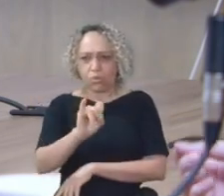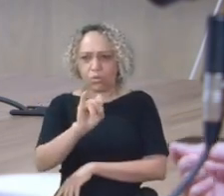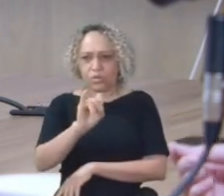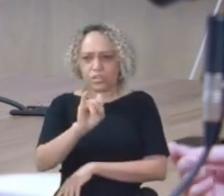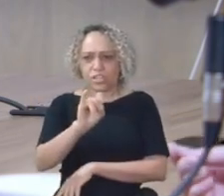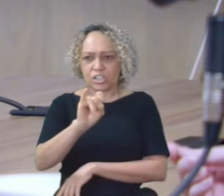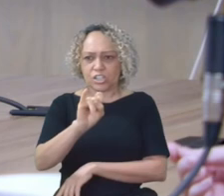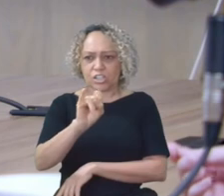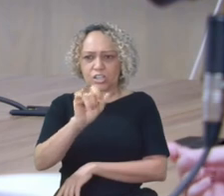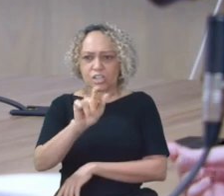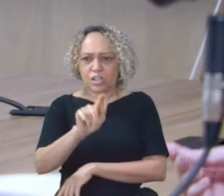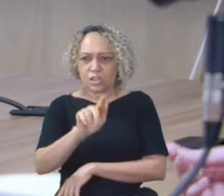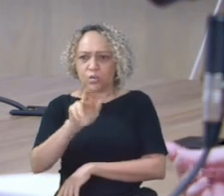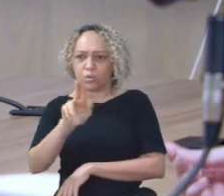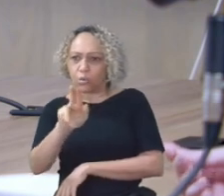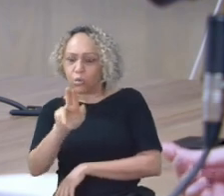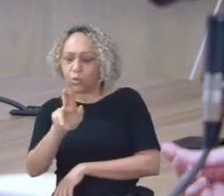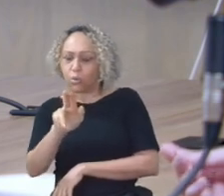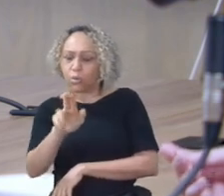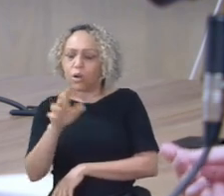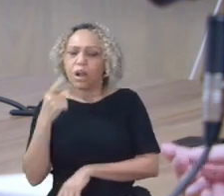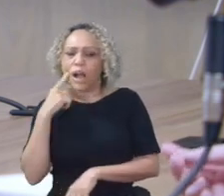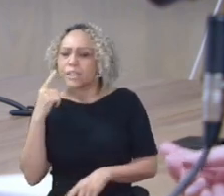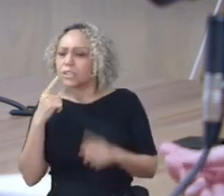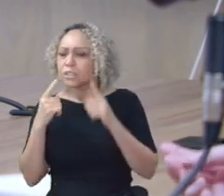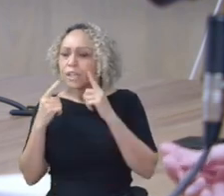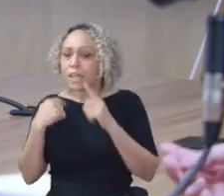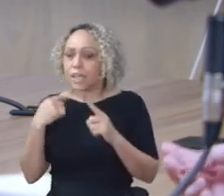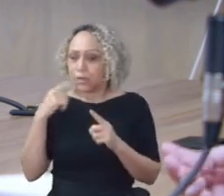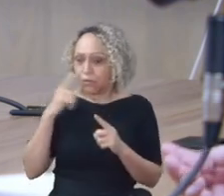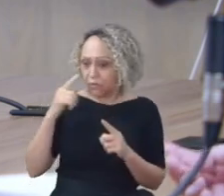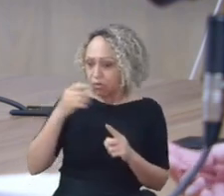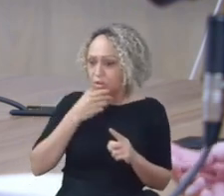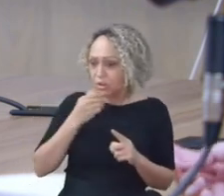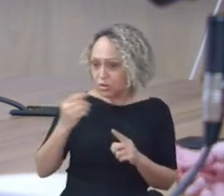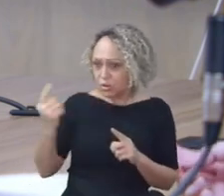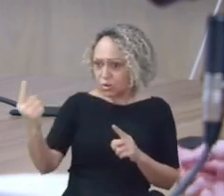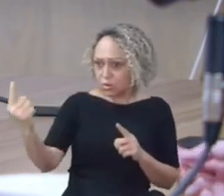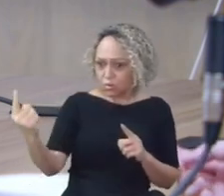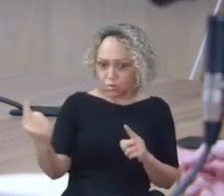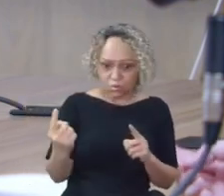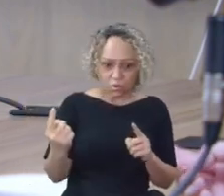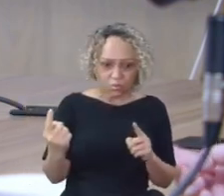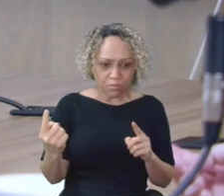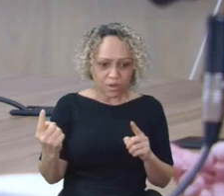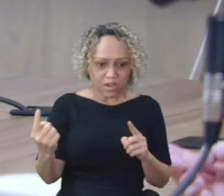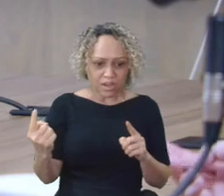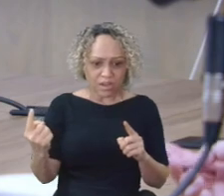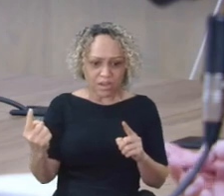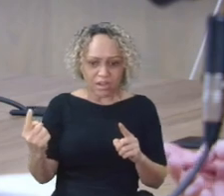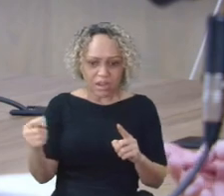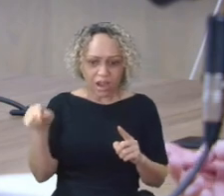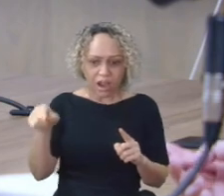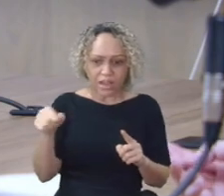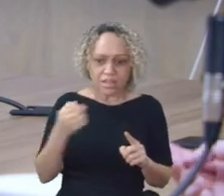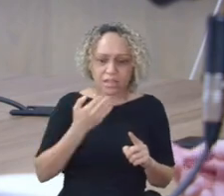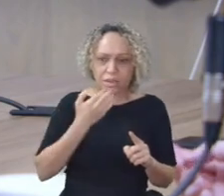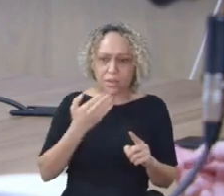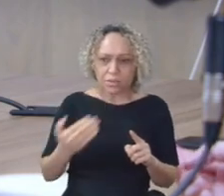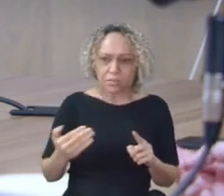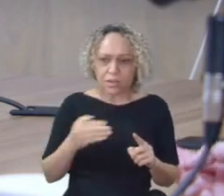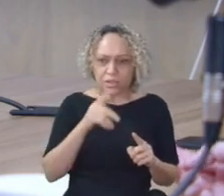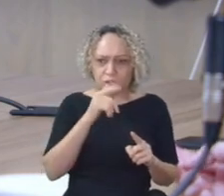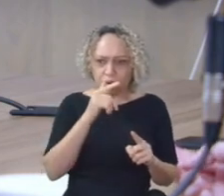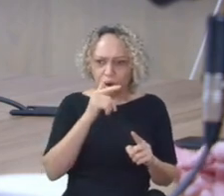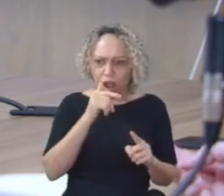coisa com um anciãozinho, eu acho que foi pedir tipo uma água, né, ele tava pedindo água, só que ninguém tava escutando ele, aí eu fui e trouxe uma água pra ele, aí a menina